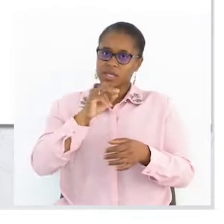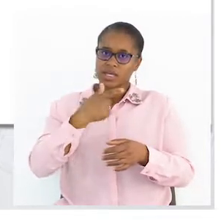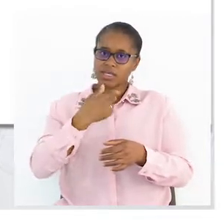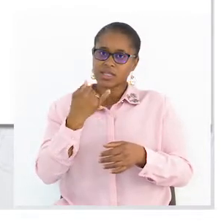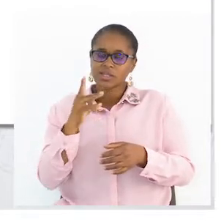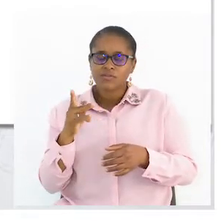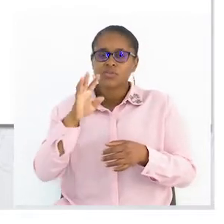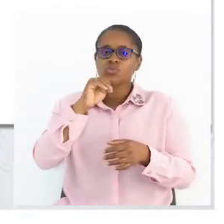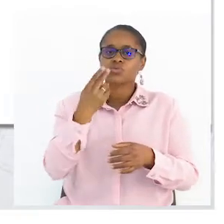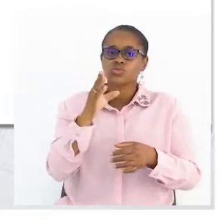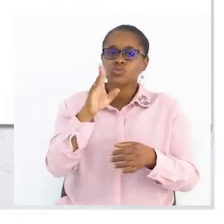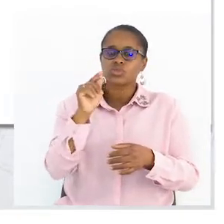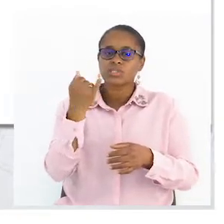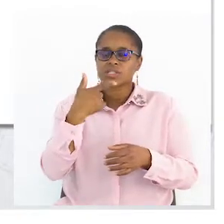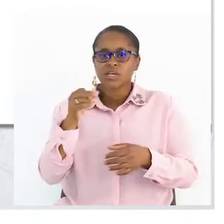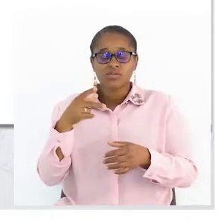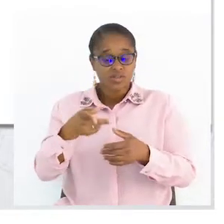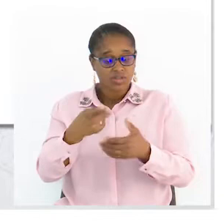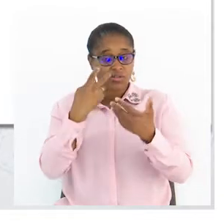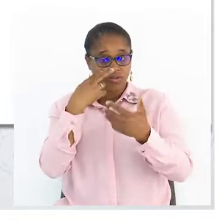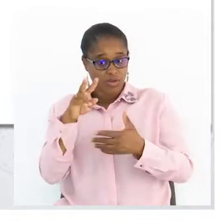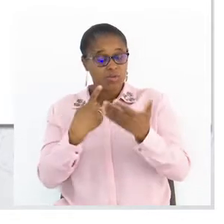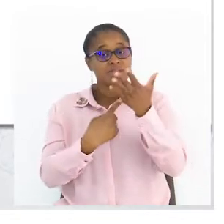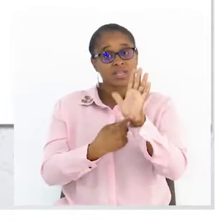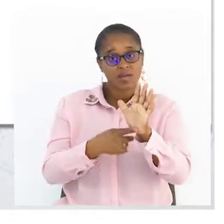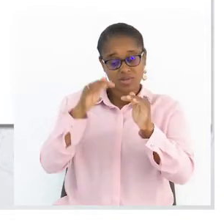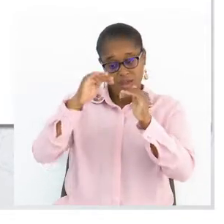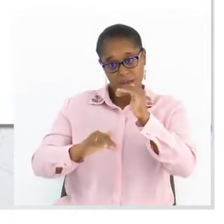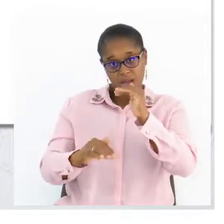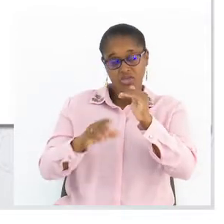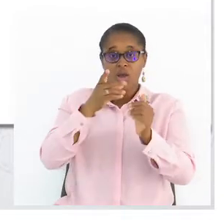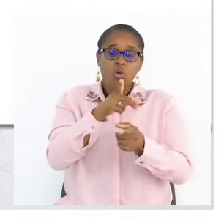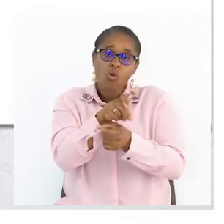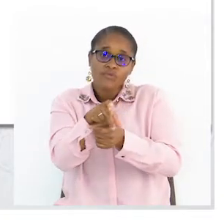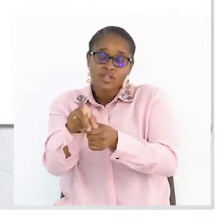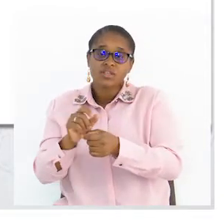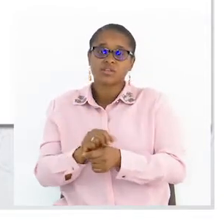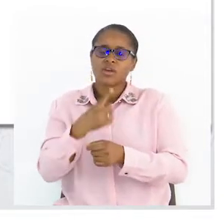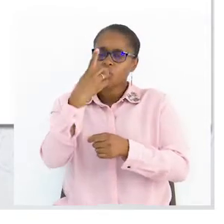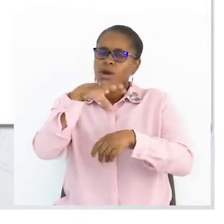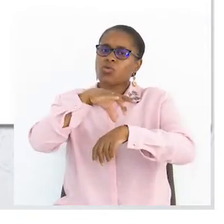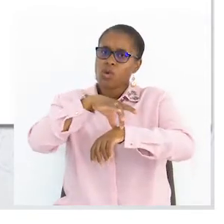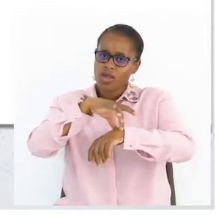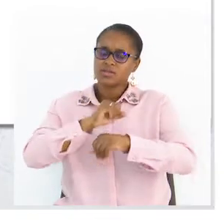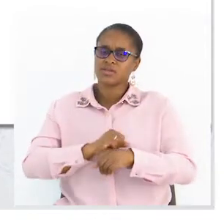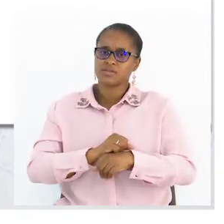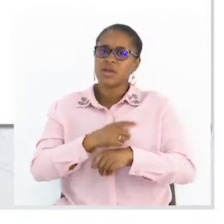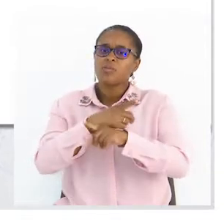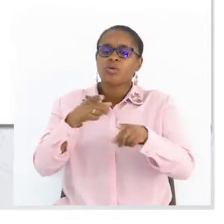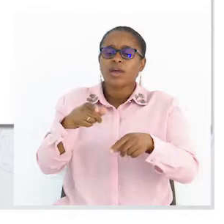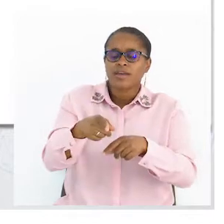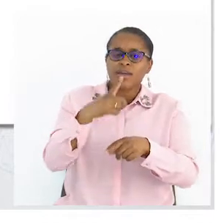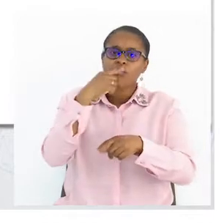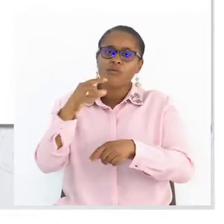caso, vejam o exemplo que temos aqui embaixo. A Covid-19 é uma doença, porque aqui